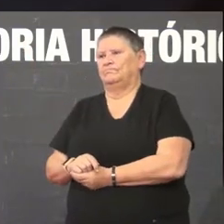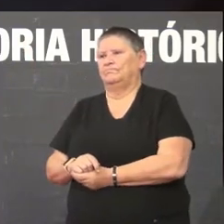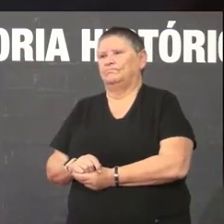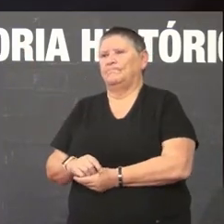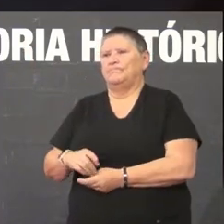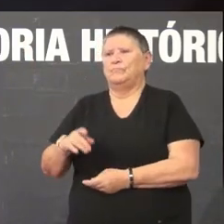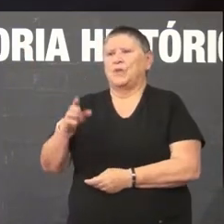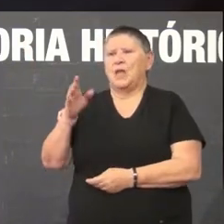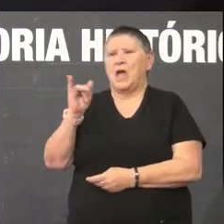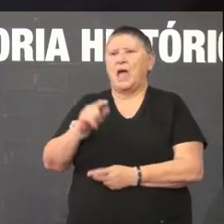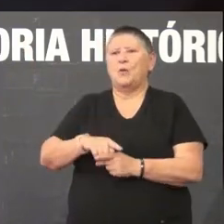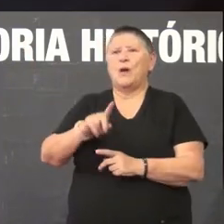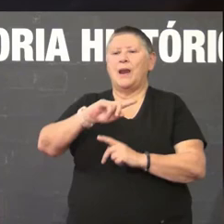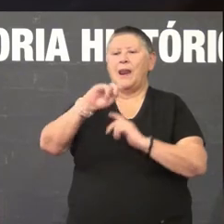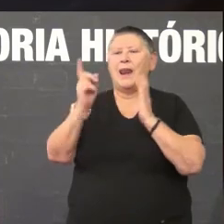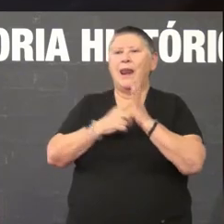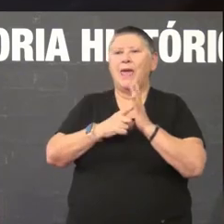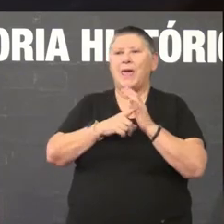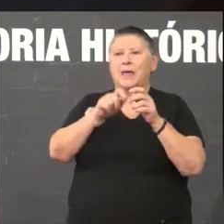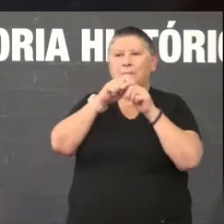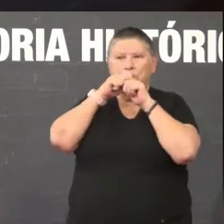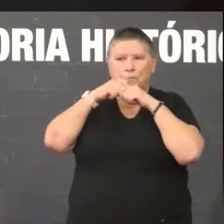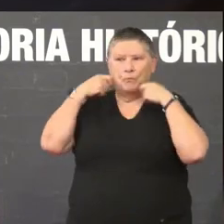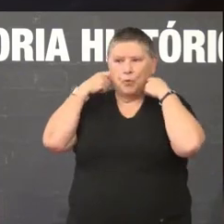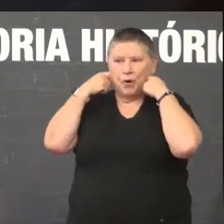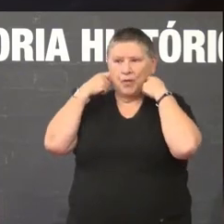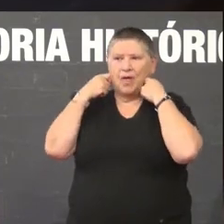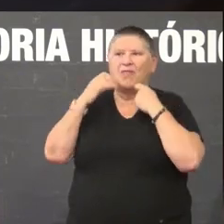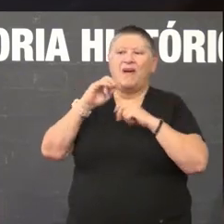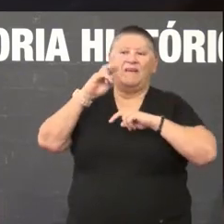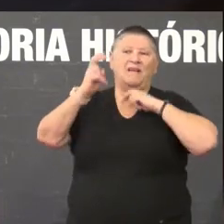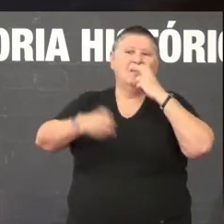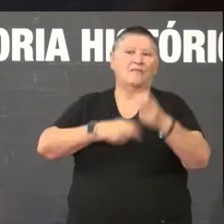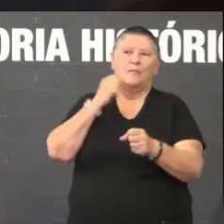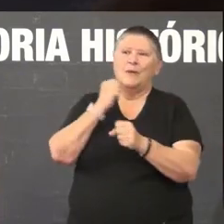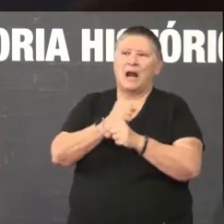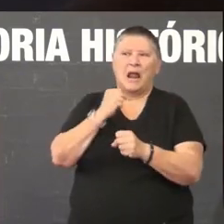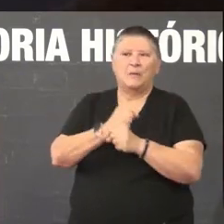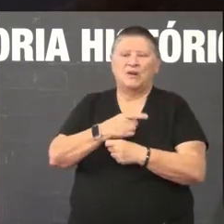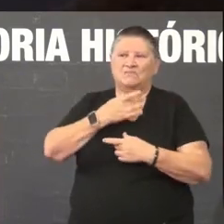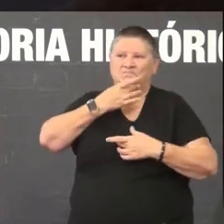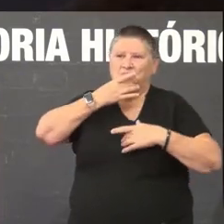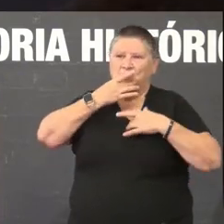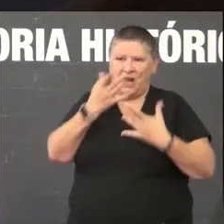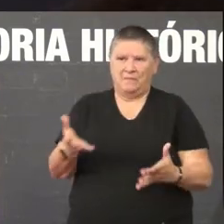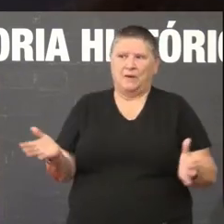Hai unha lei mordaza, hai unha reforma laboral absolutamente impresentable.